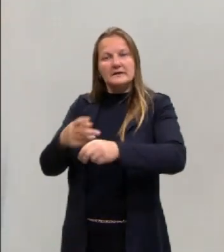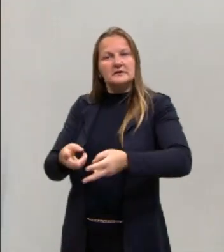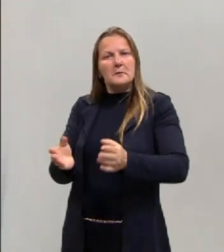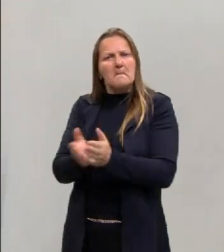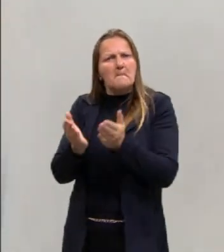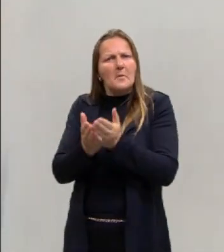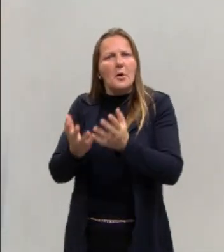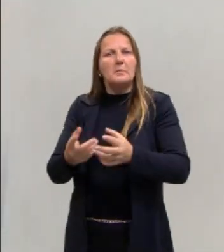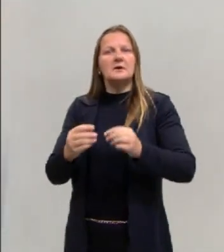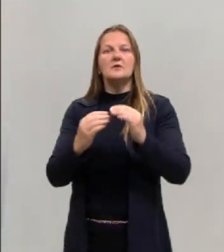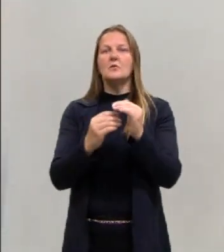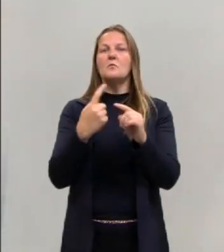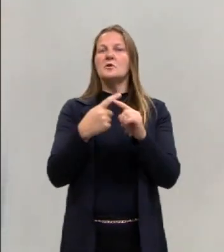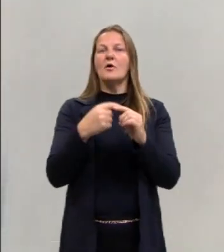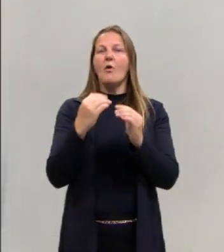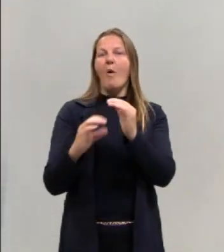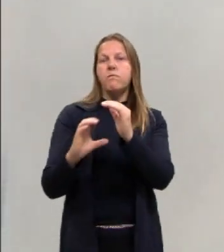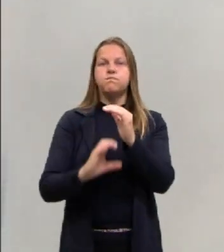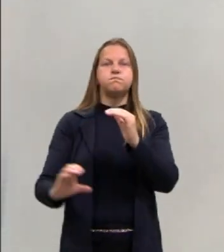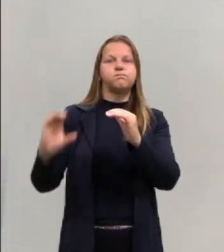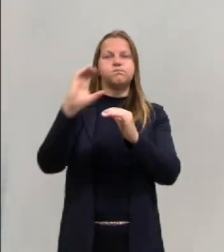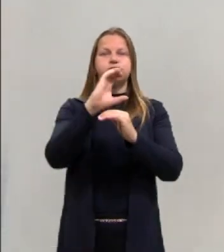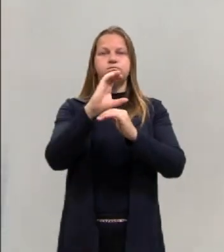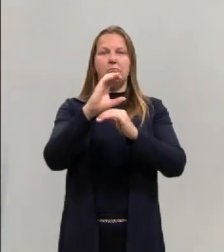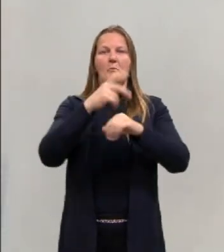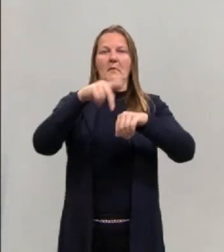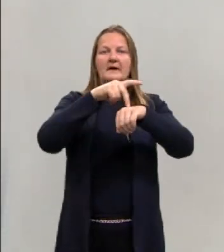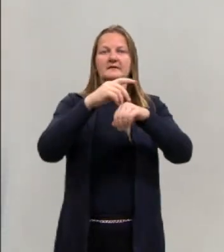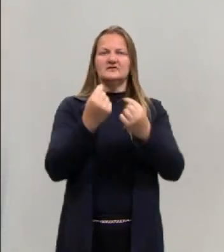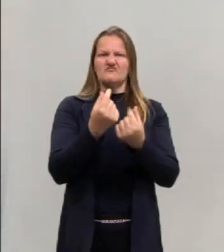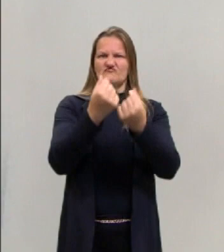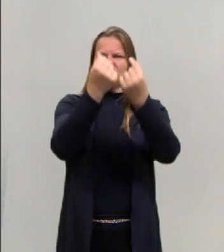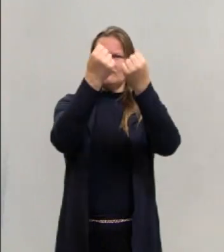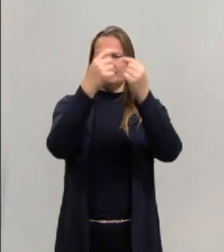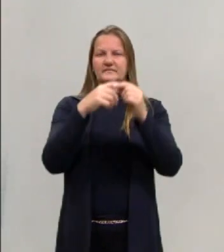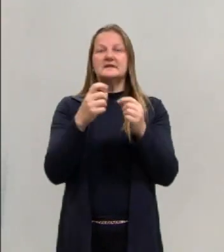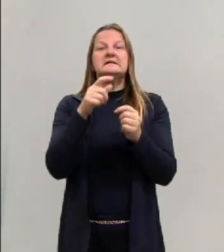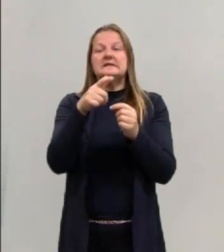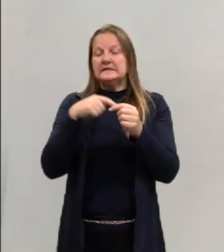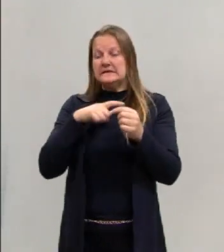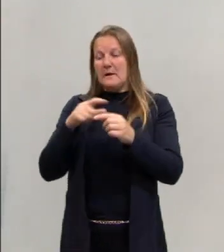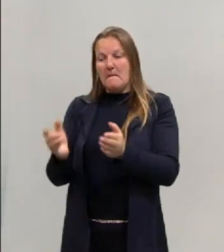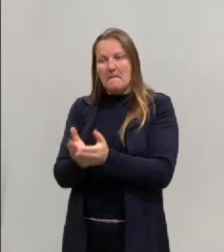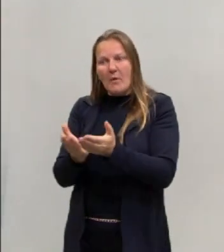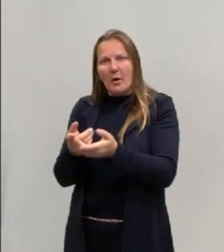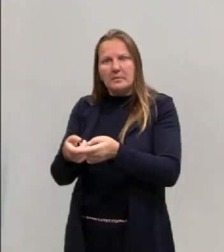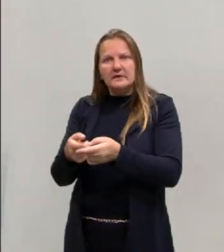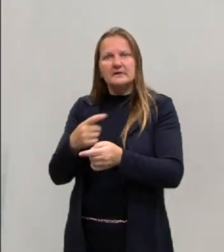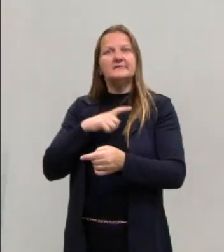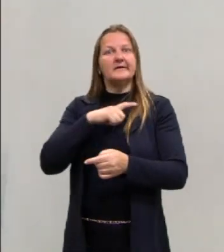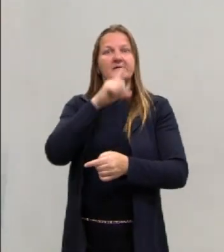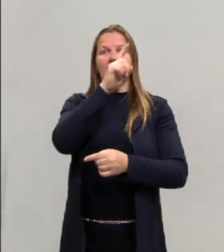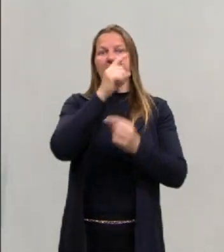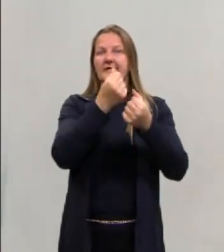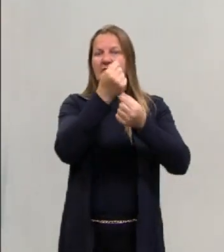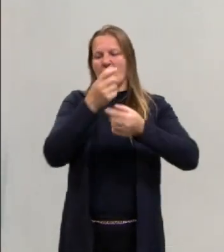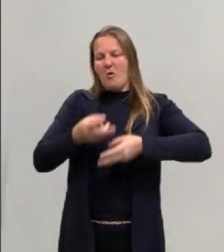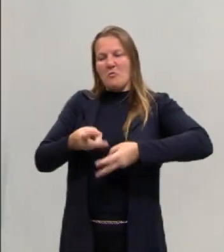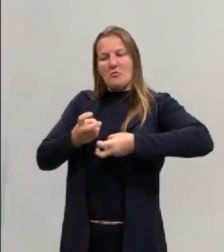a riqueza dos países ricos então não existiriam pobres né Sem ricos